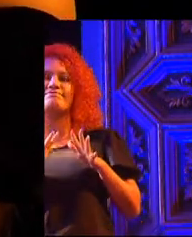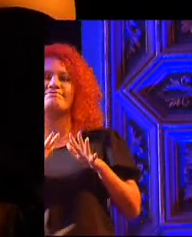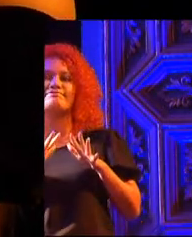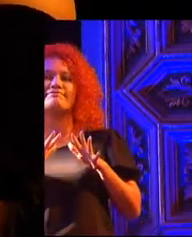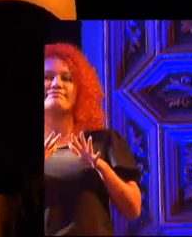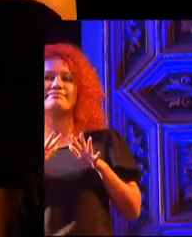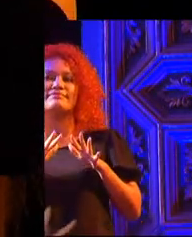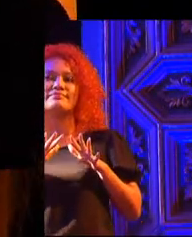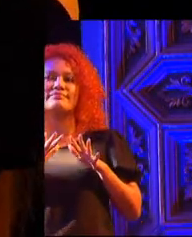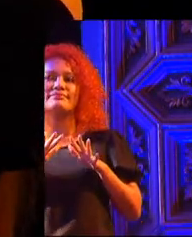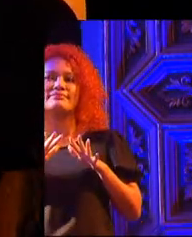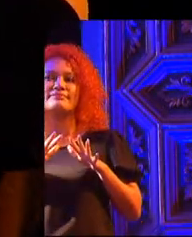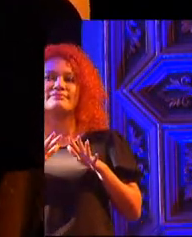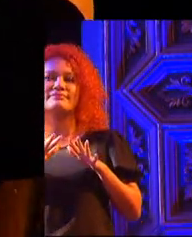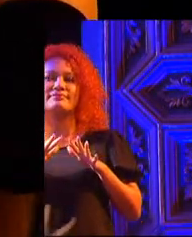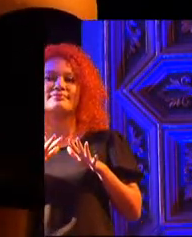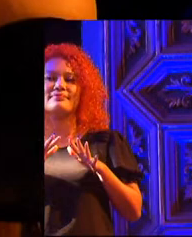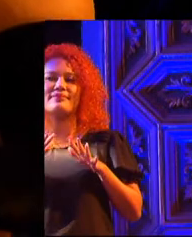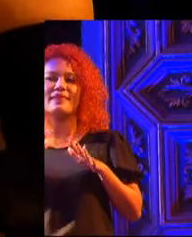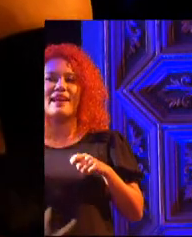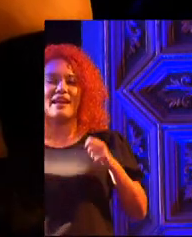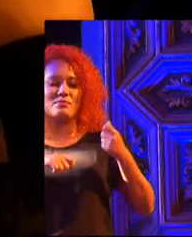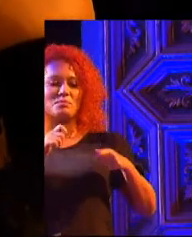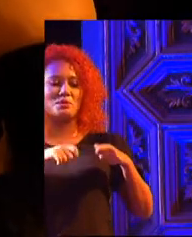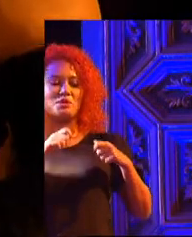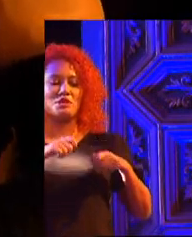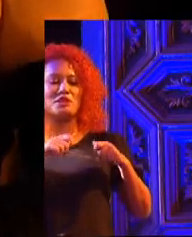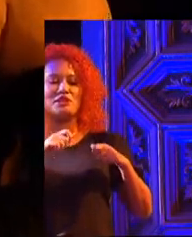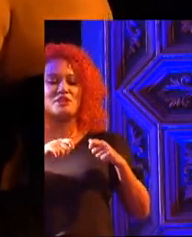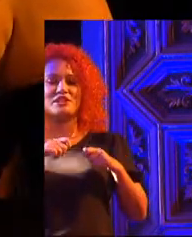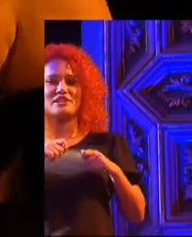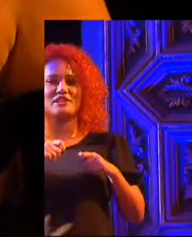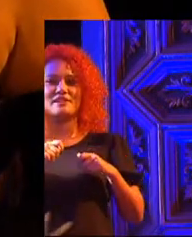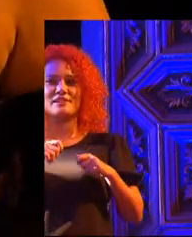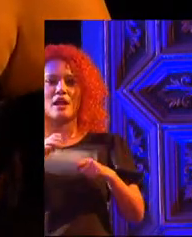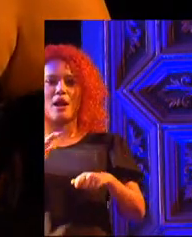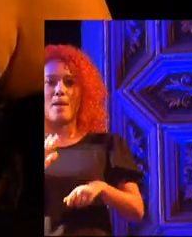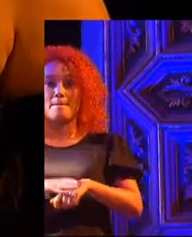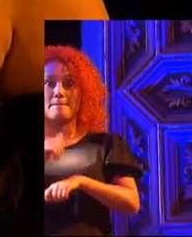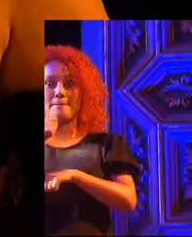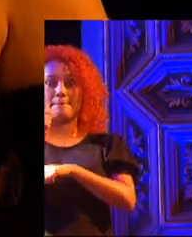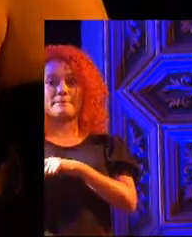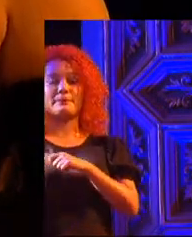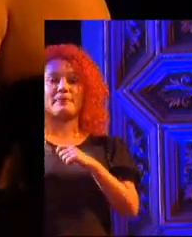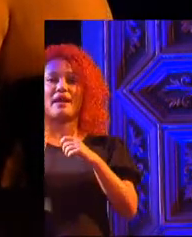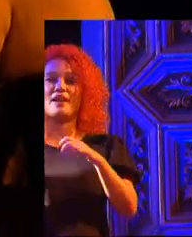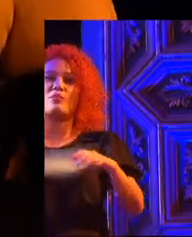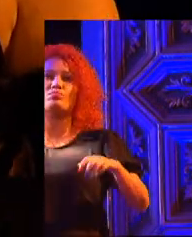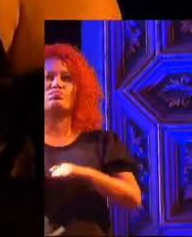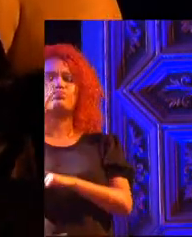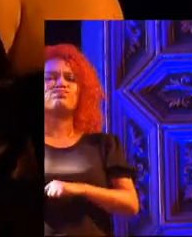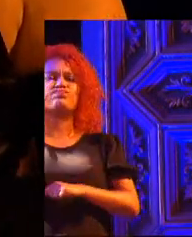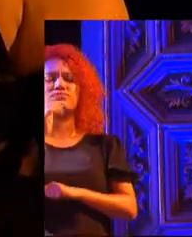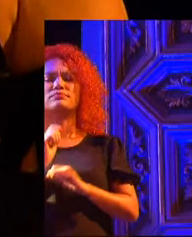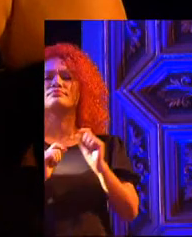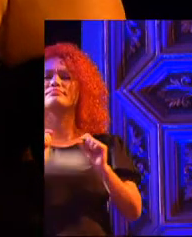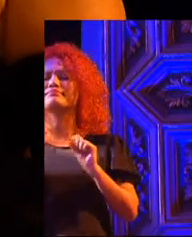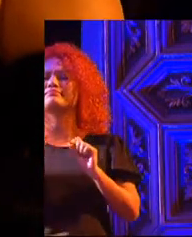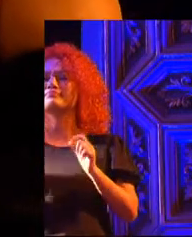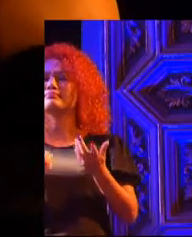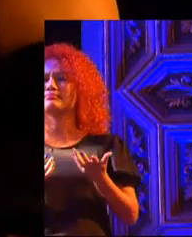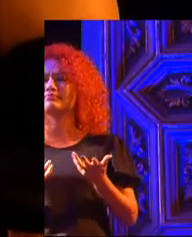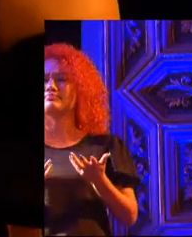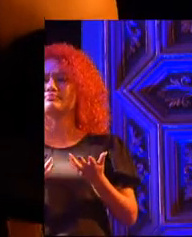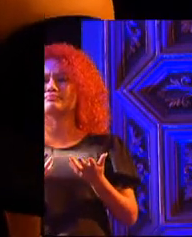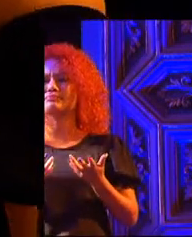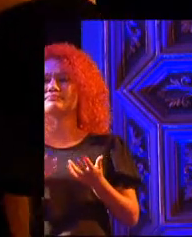Cadê a banda no momento de tensão? E o prêmio de melhor aparelhagem vai para...